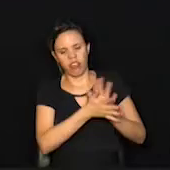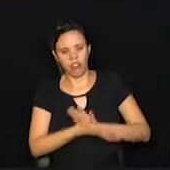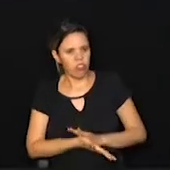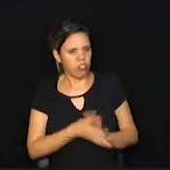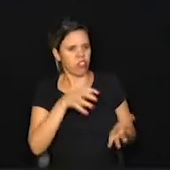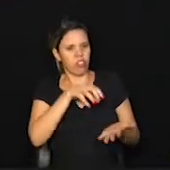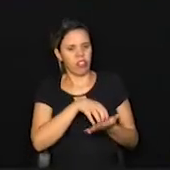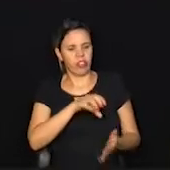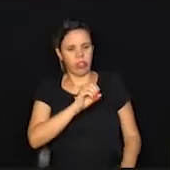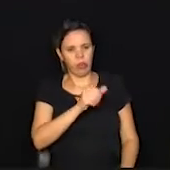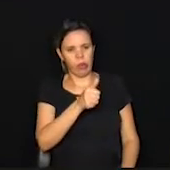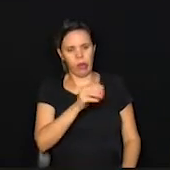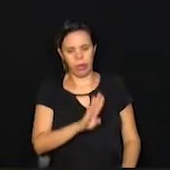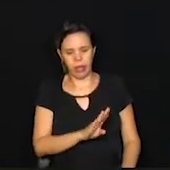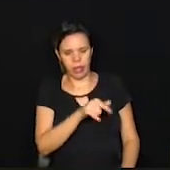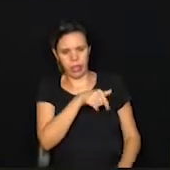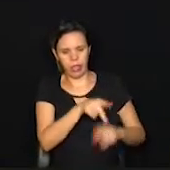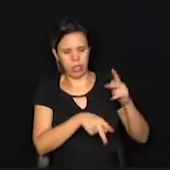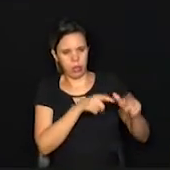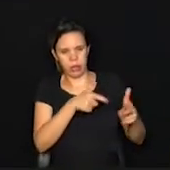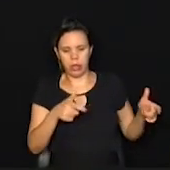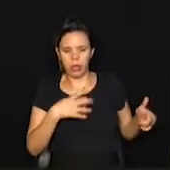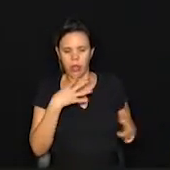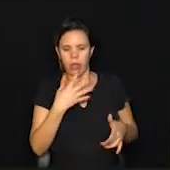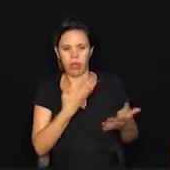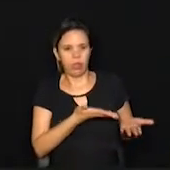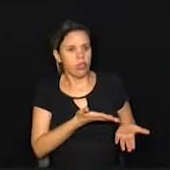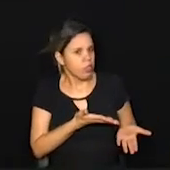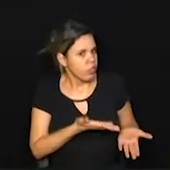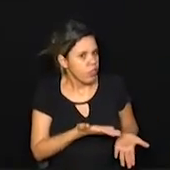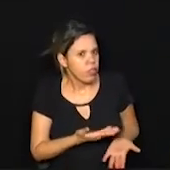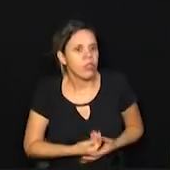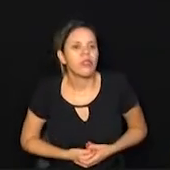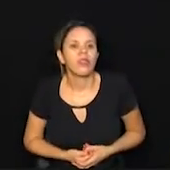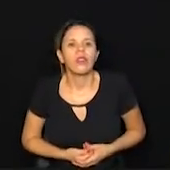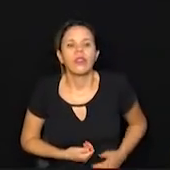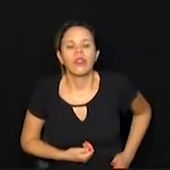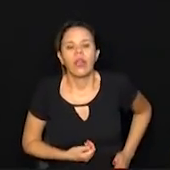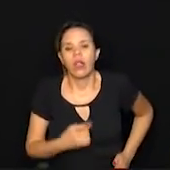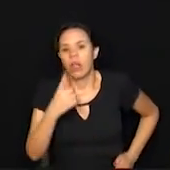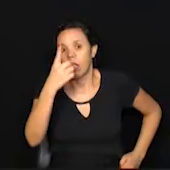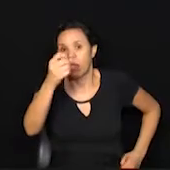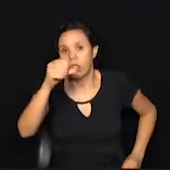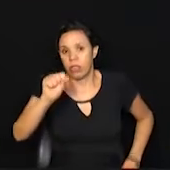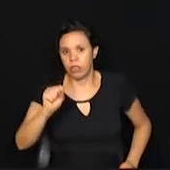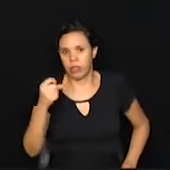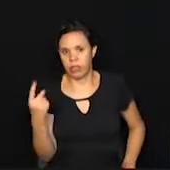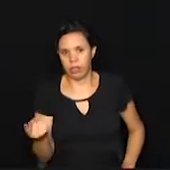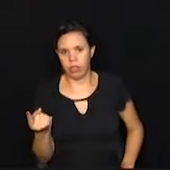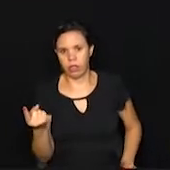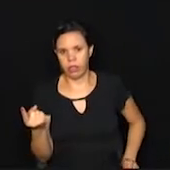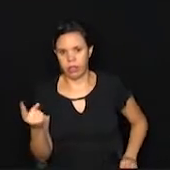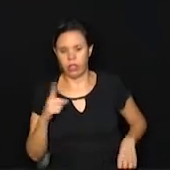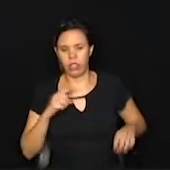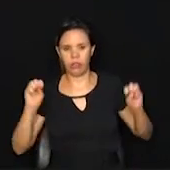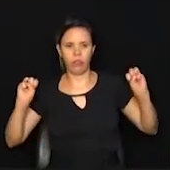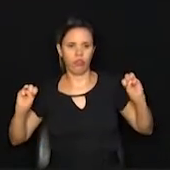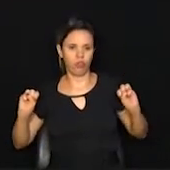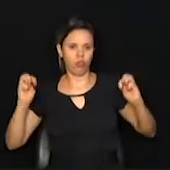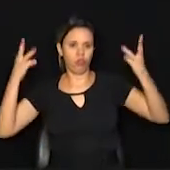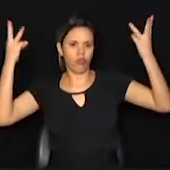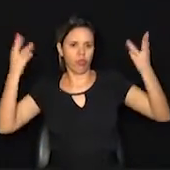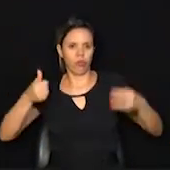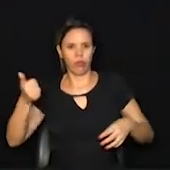sede da OAB e tem o atentado ficou mais conhecido que foi em 1981 Teve um show para